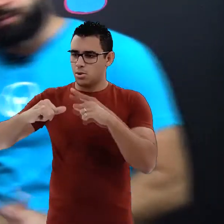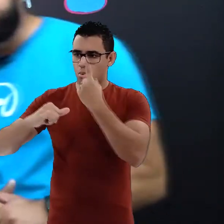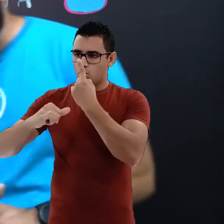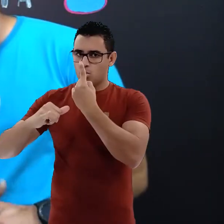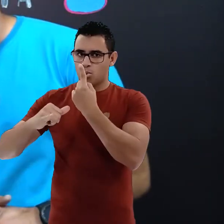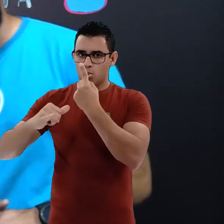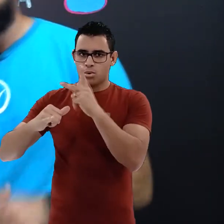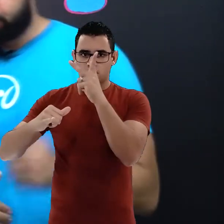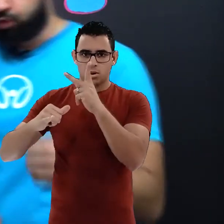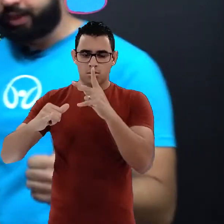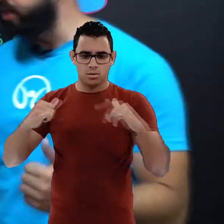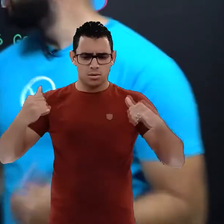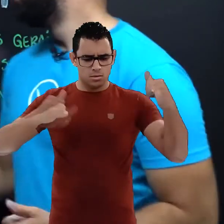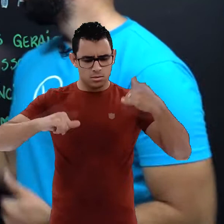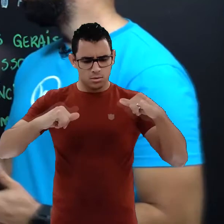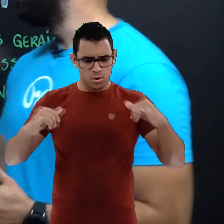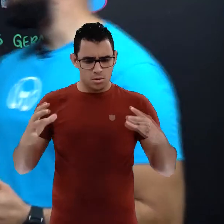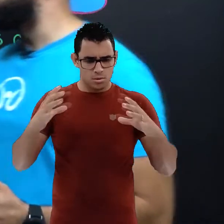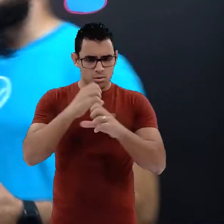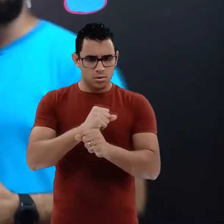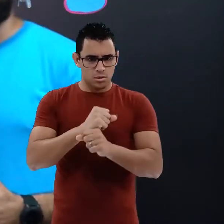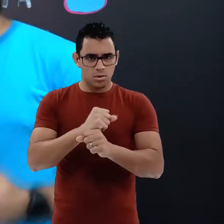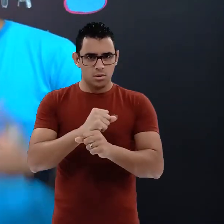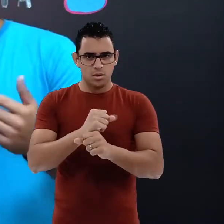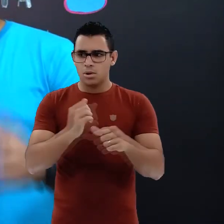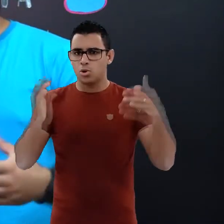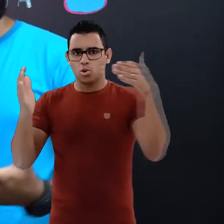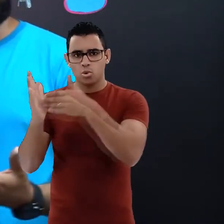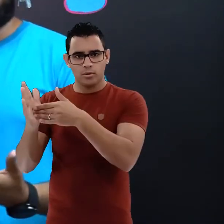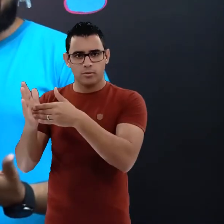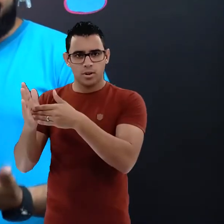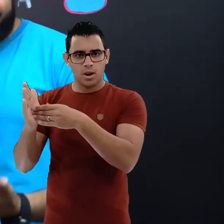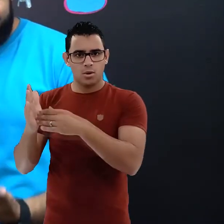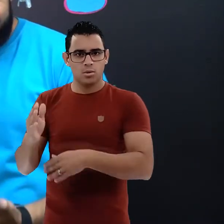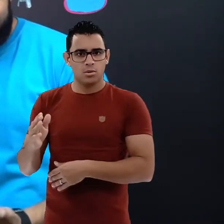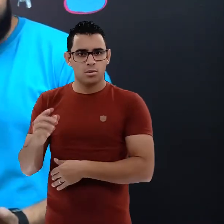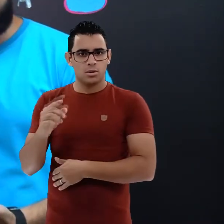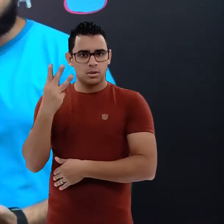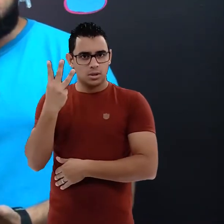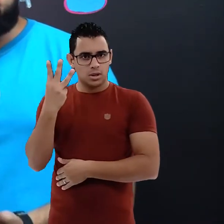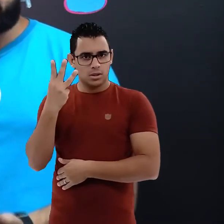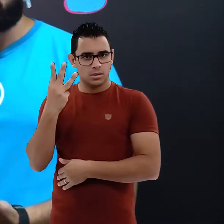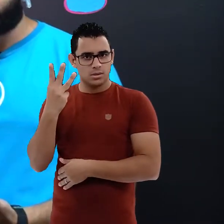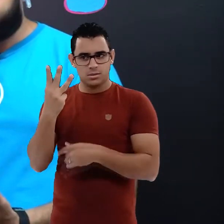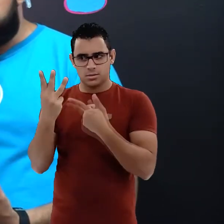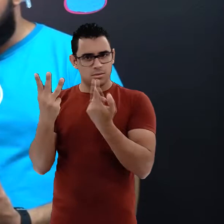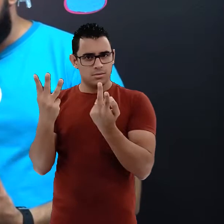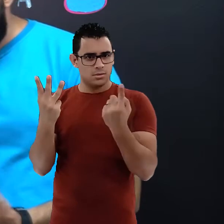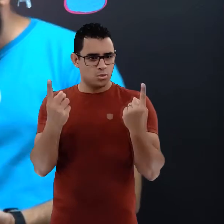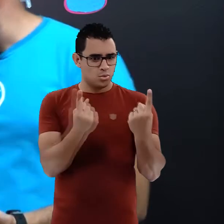estequiometria propriamente dita. Tudo bem? Então, o coeficiente estequiométrico ele serve para atestar, tá? Para que